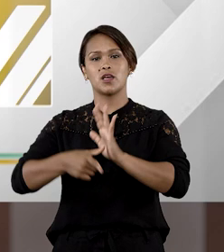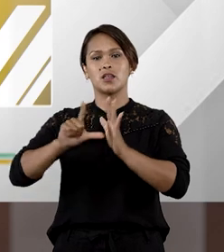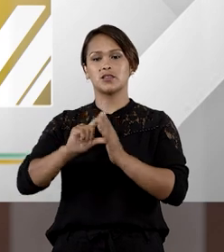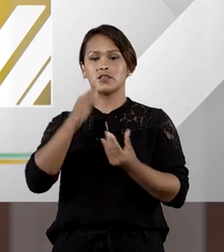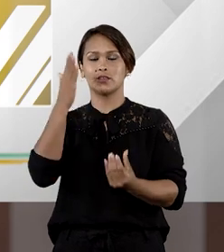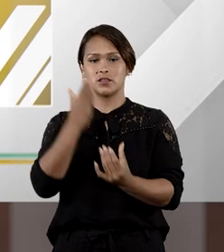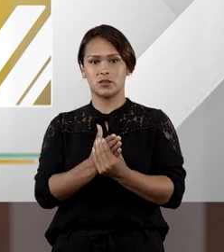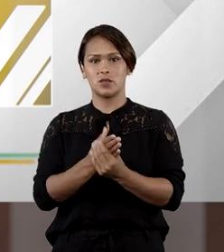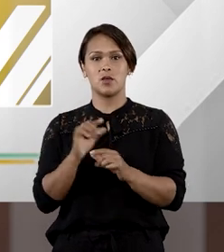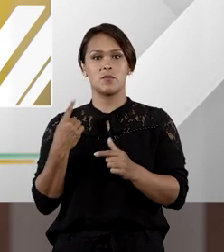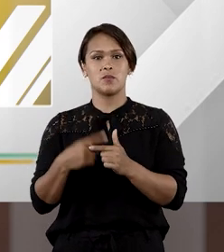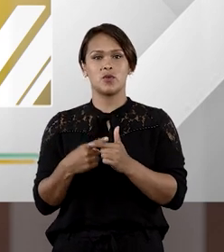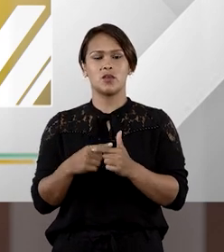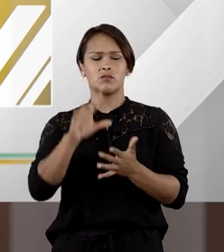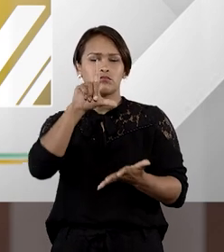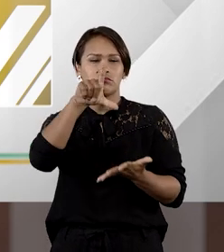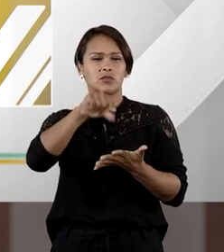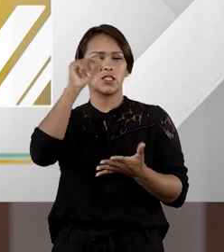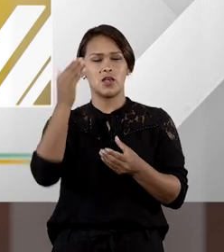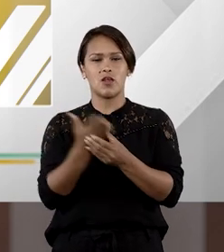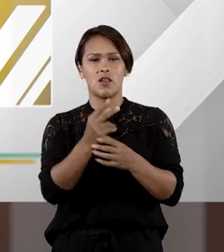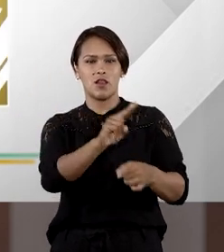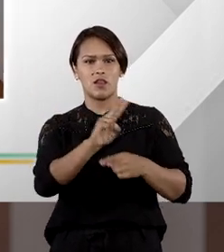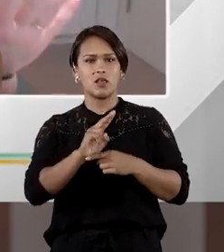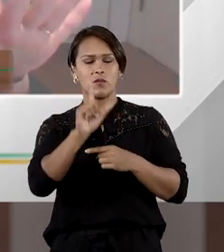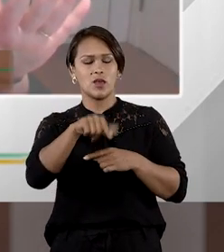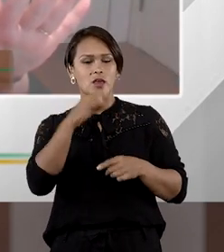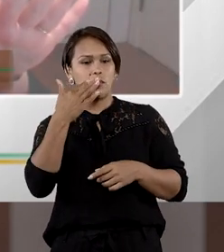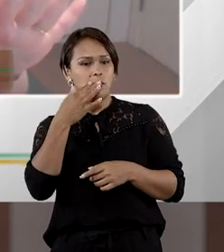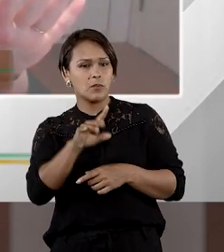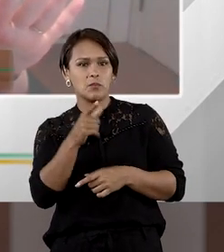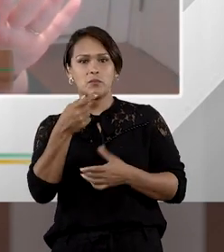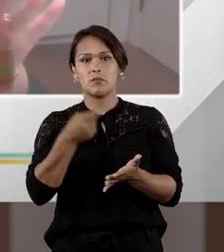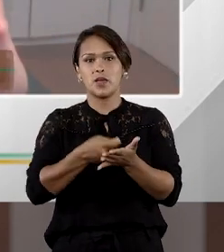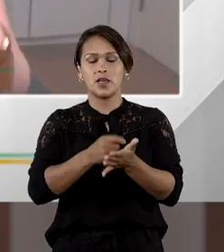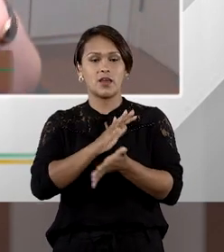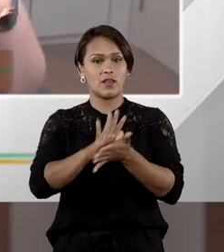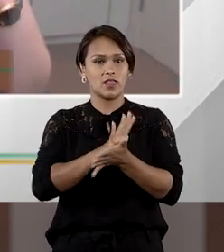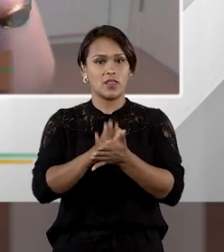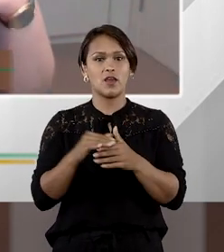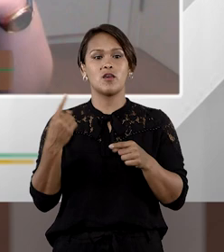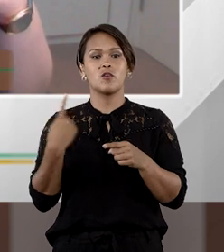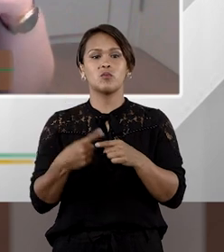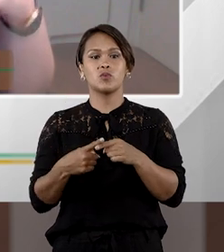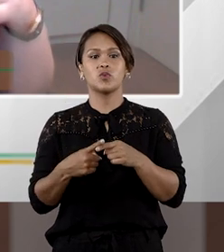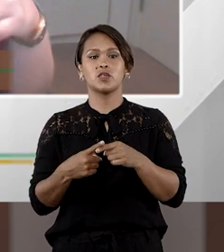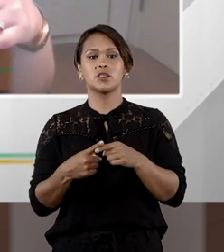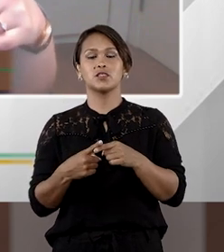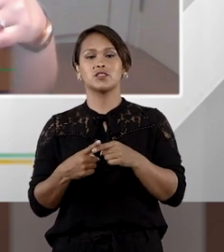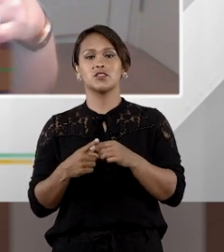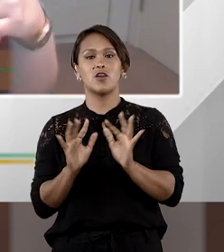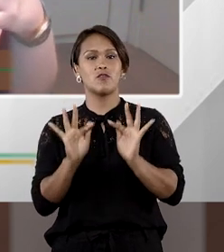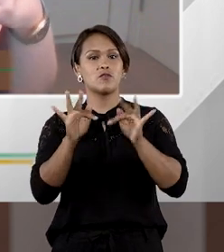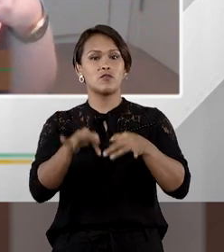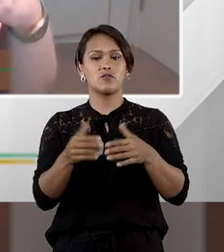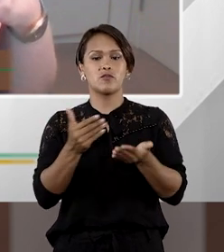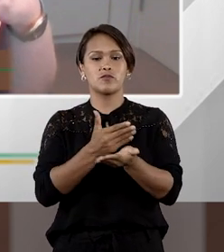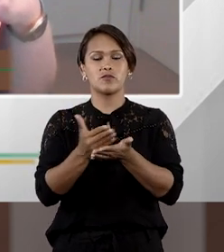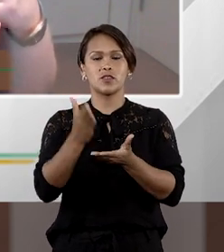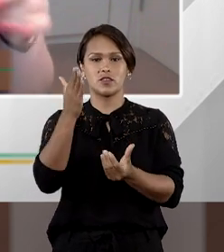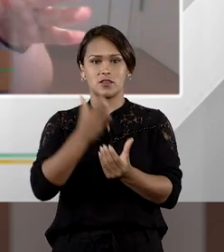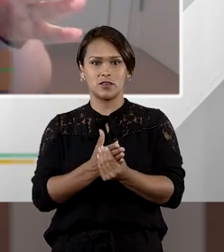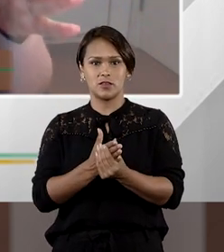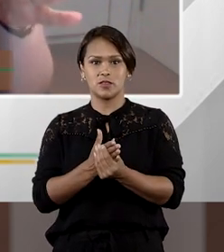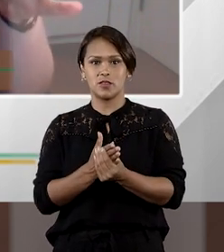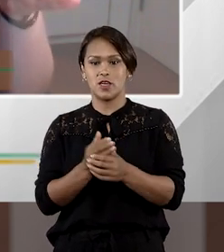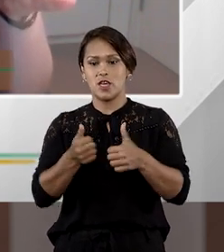nesse processo, uma decisão liminar para já reconhecer que ele não deve mais pagar, porque se isso só for feito no final do